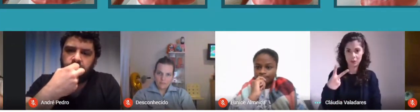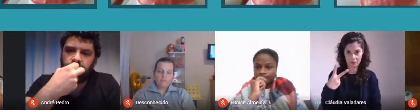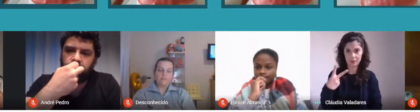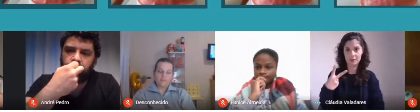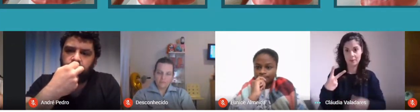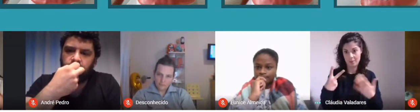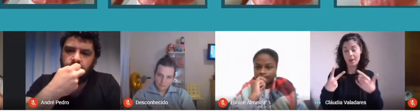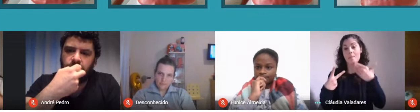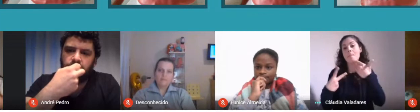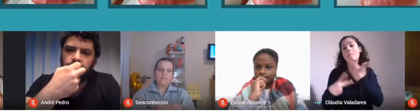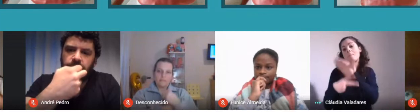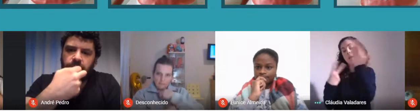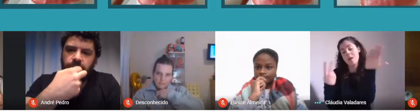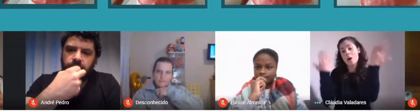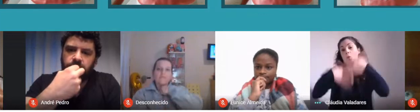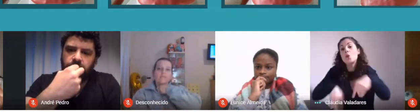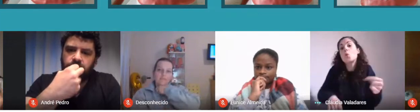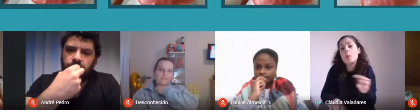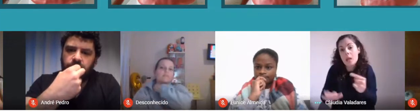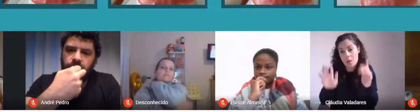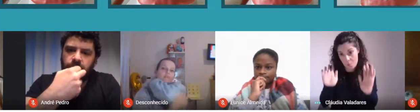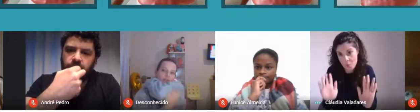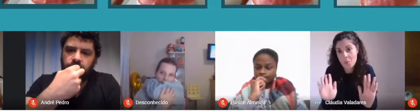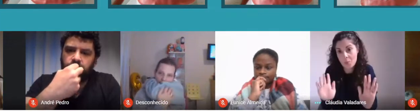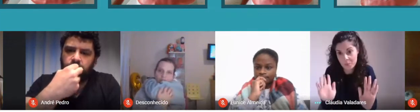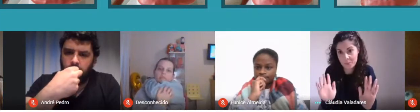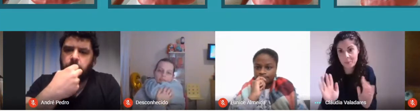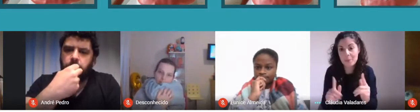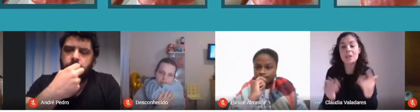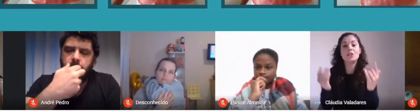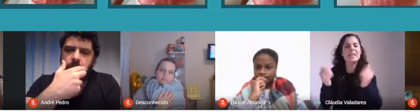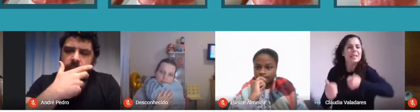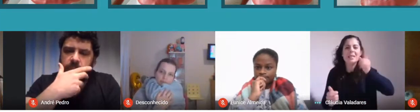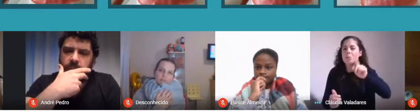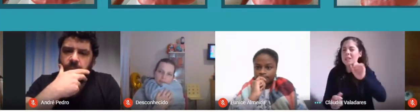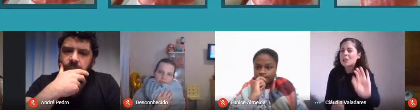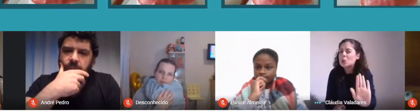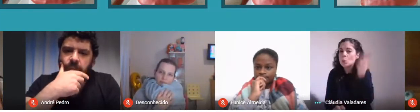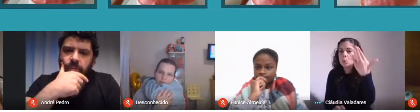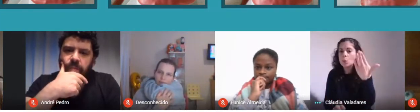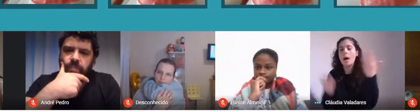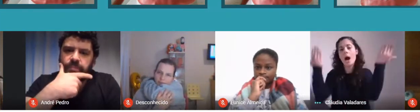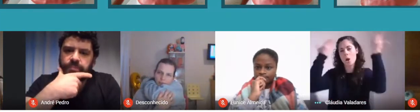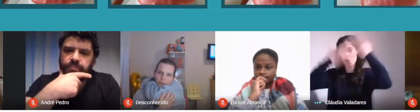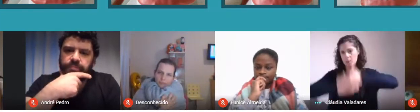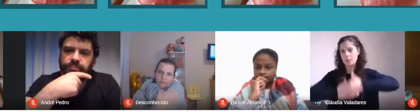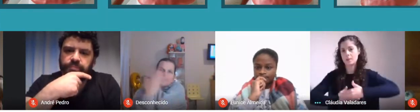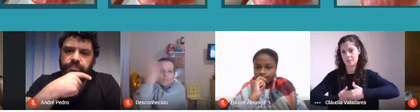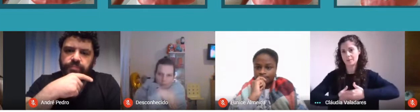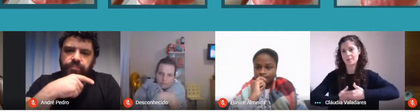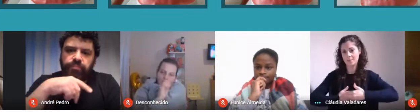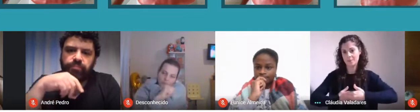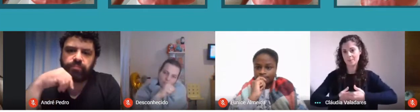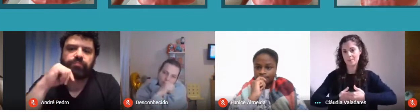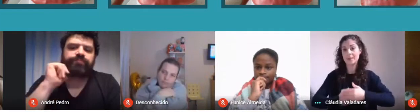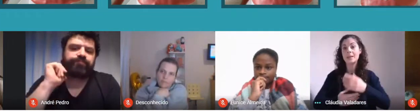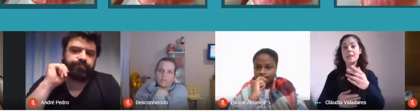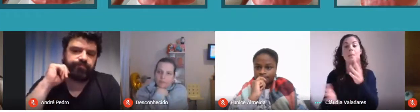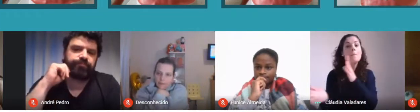uma de manhã e uma à noite, sendo que a da noite é mais importante, e durante 2